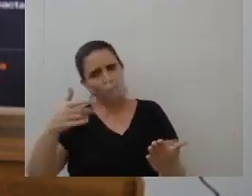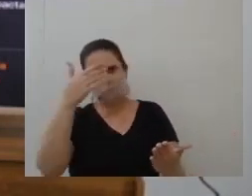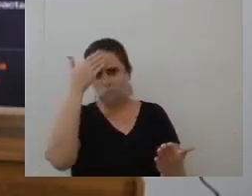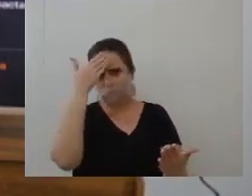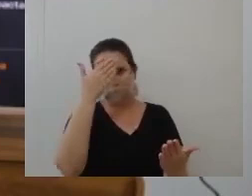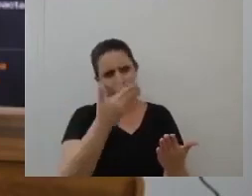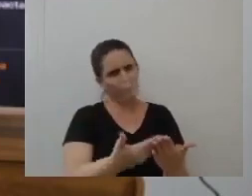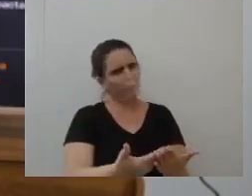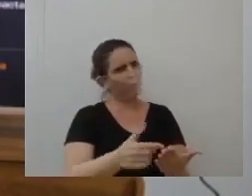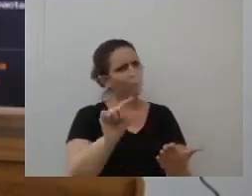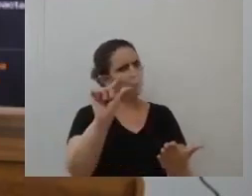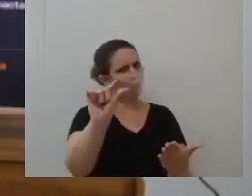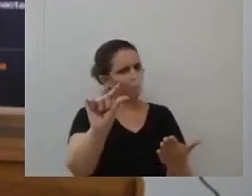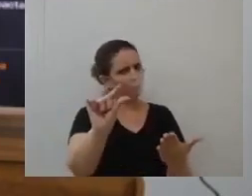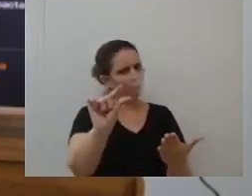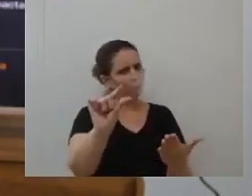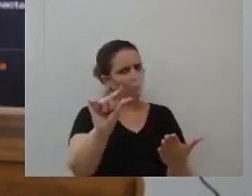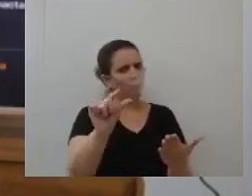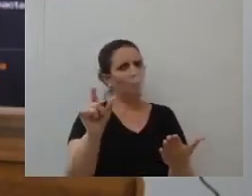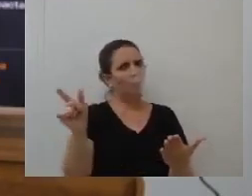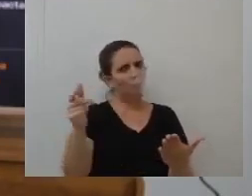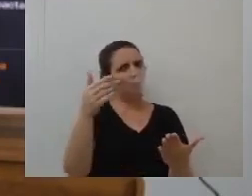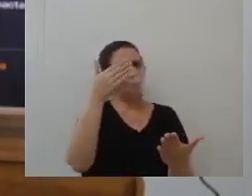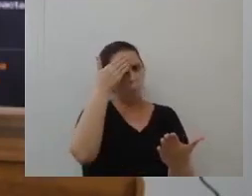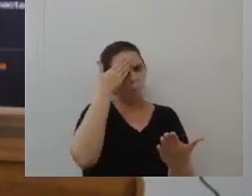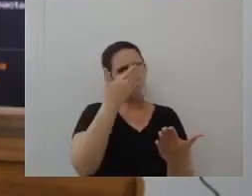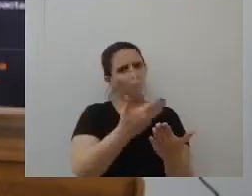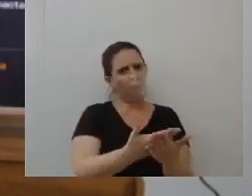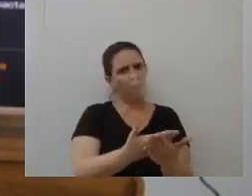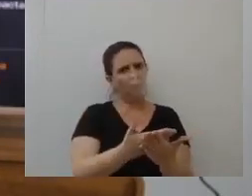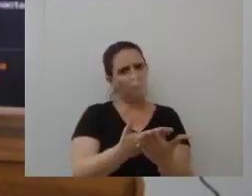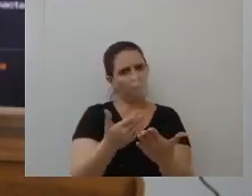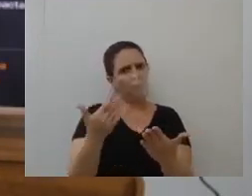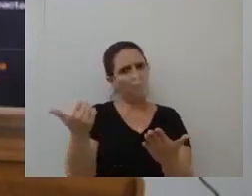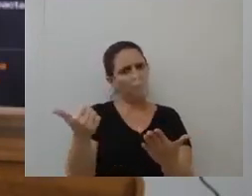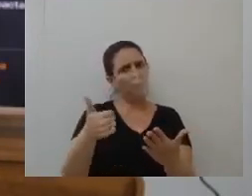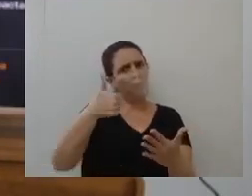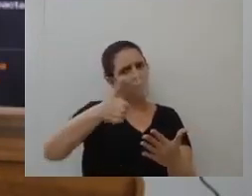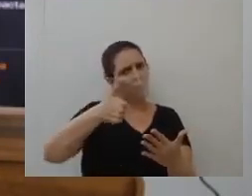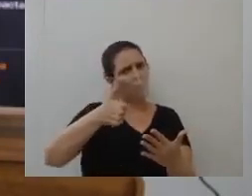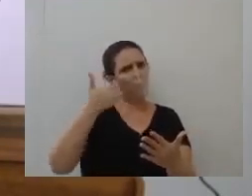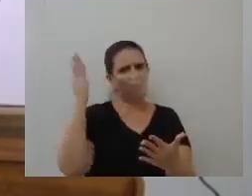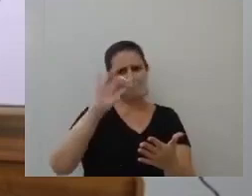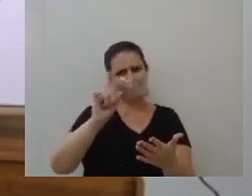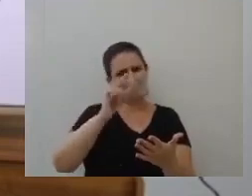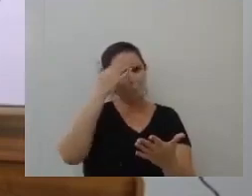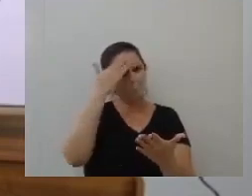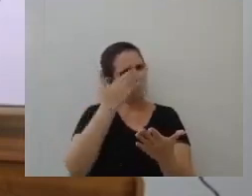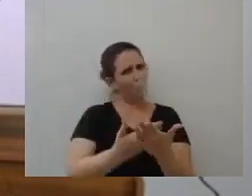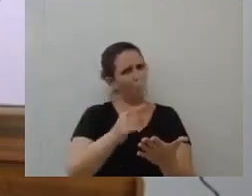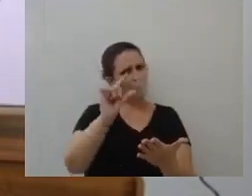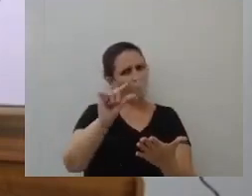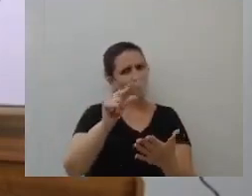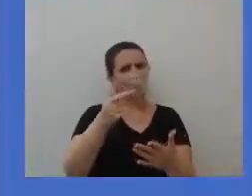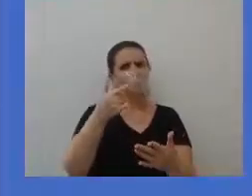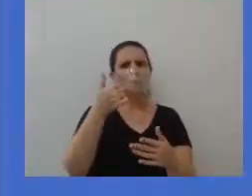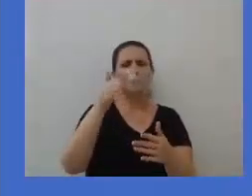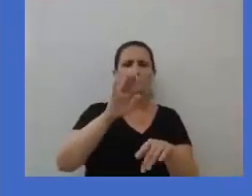merecem menos confiança. Essa aqui me parece que é mais confiável do que as primeiras que eu mostrei. E eu tenho só